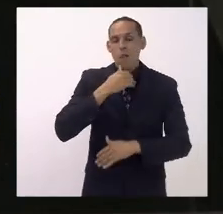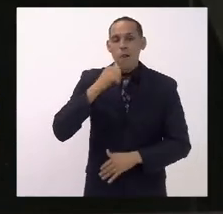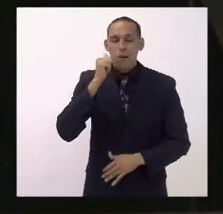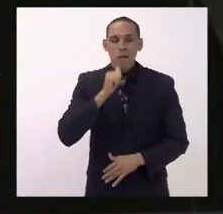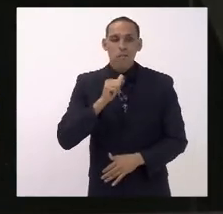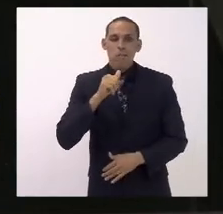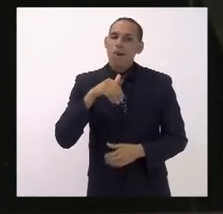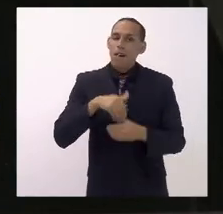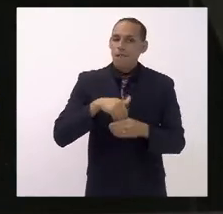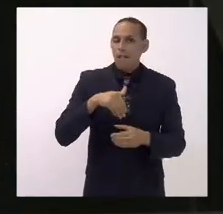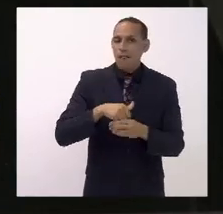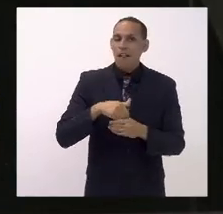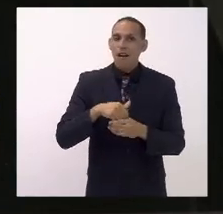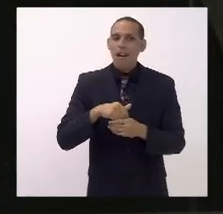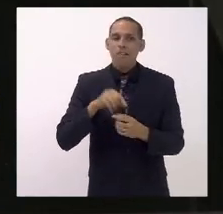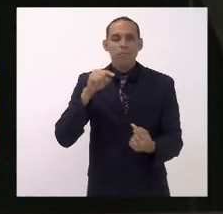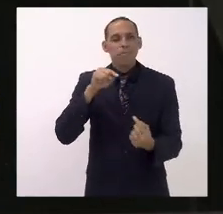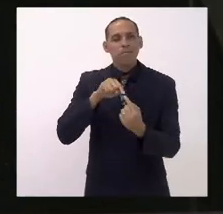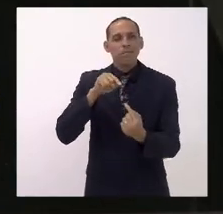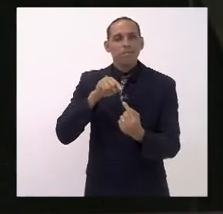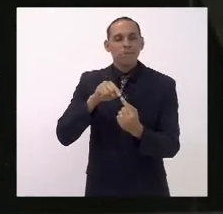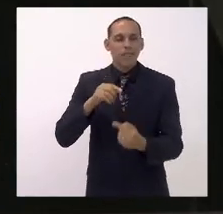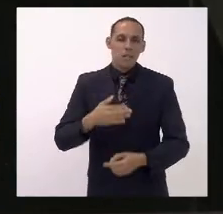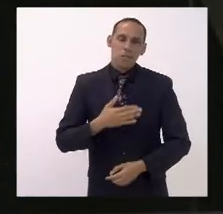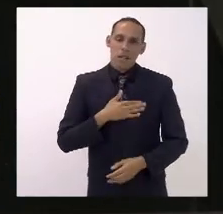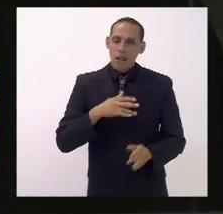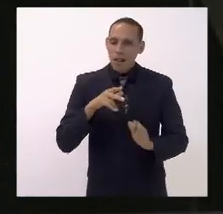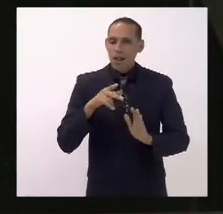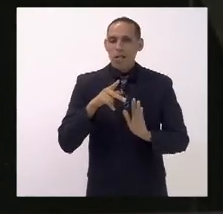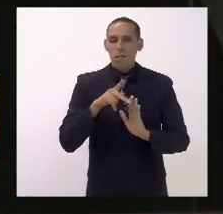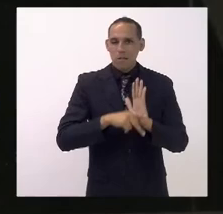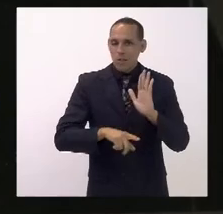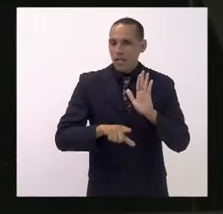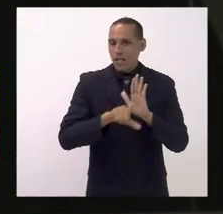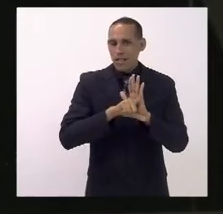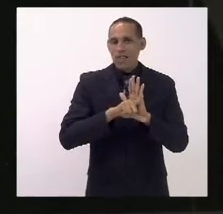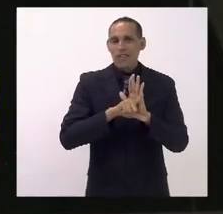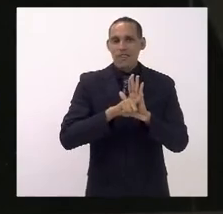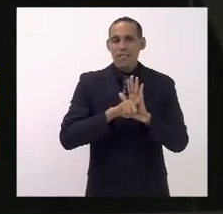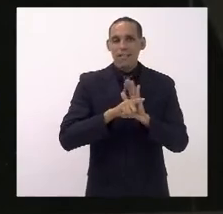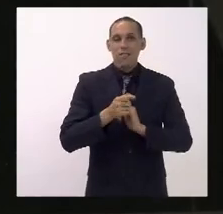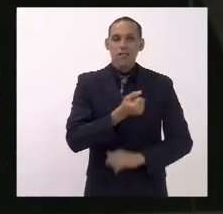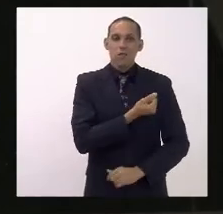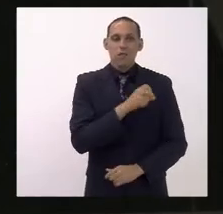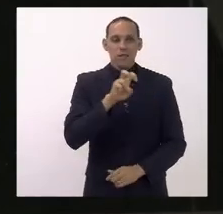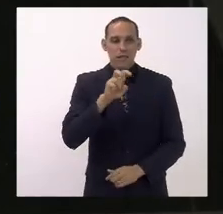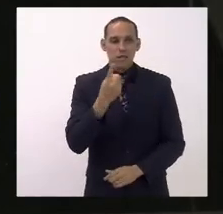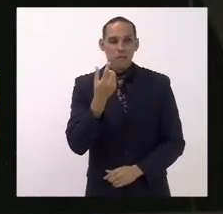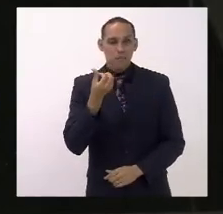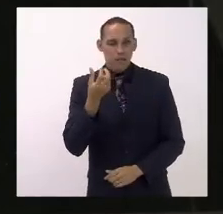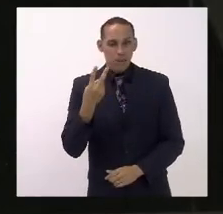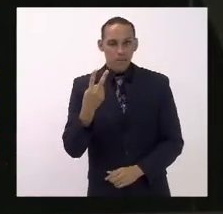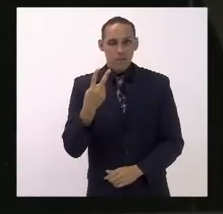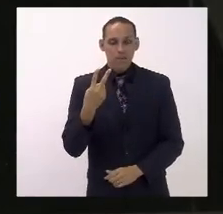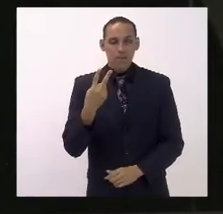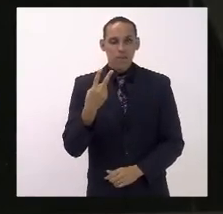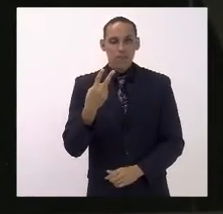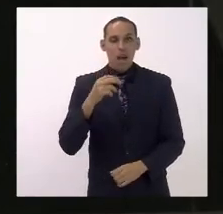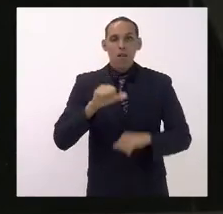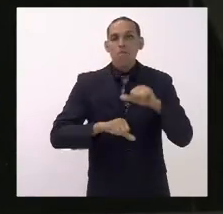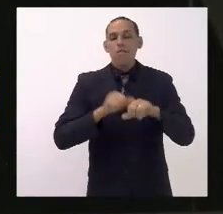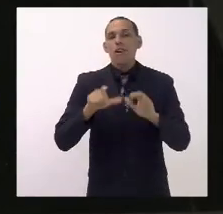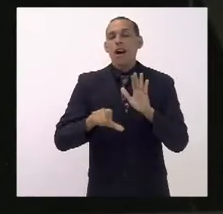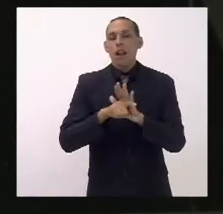que votaram favoravelmente ao meu projeto de lei de número 5162, que altera a